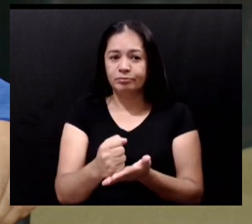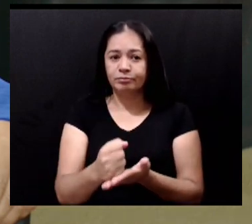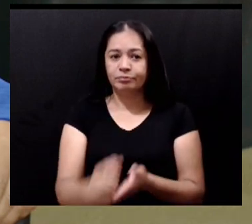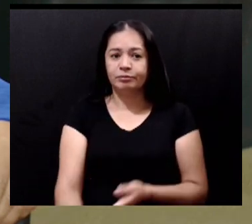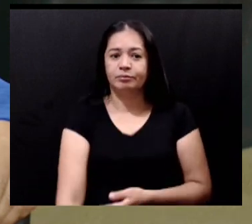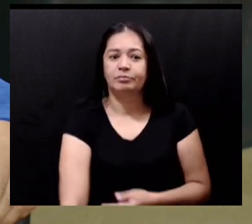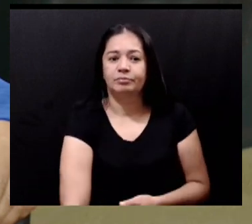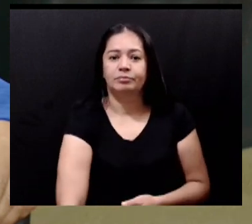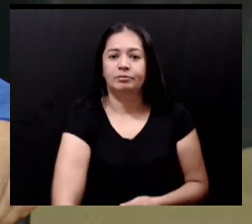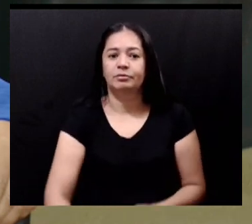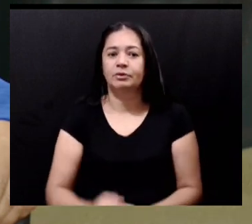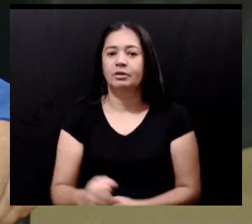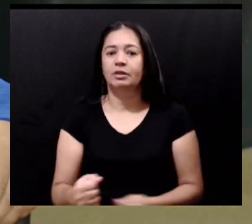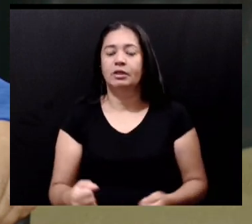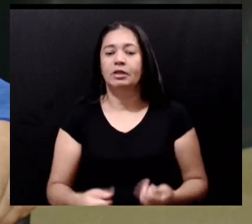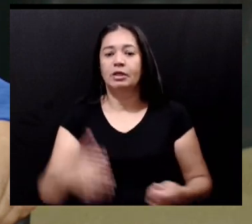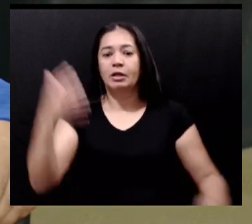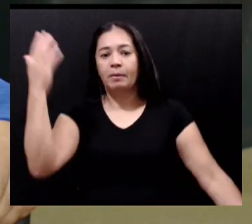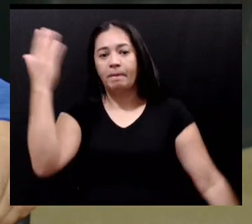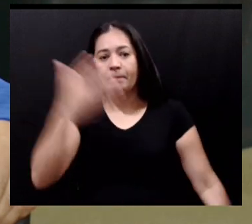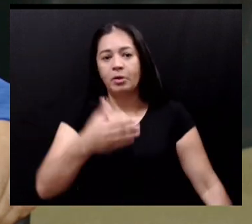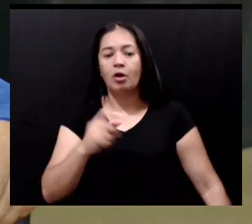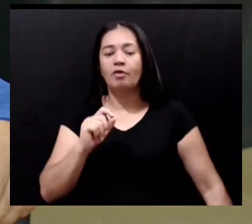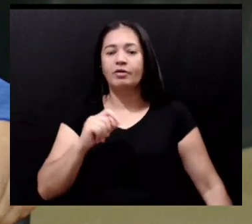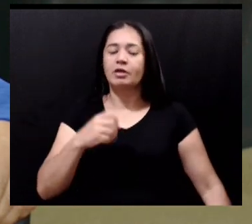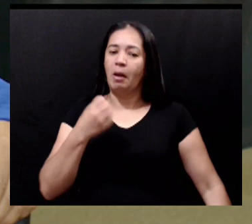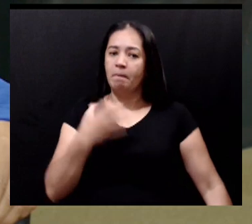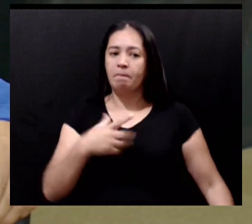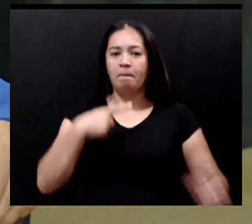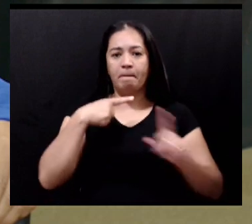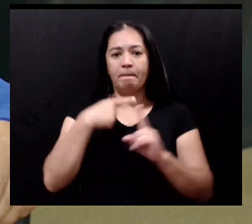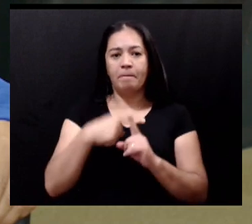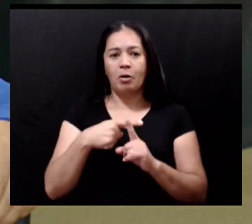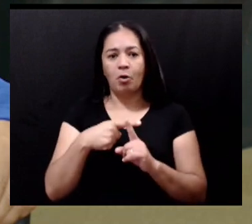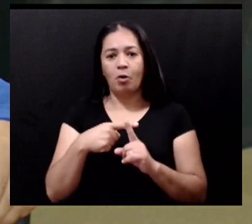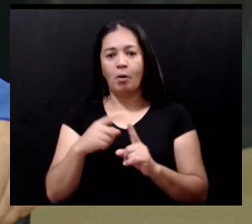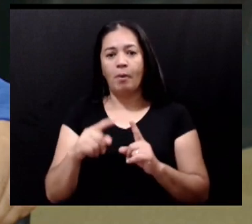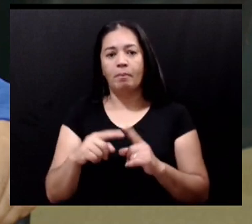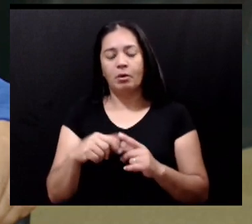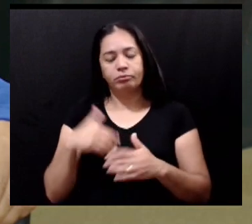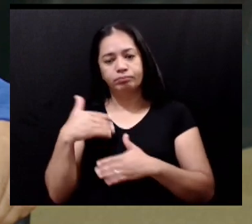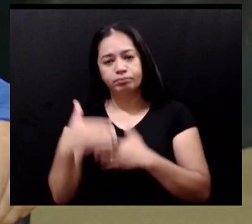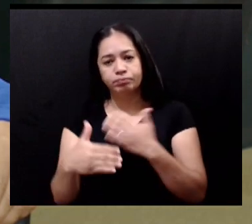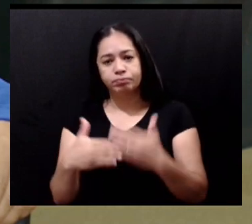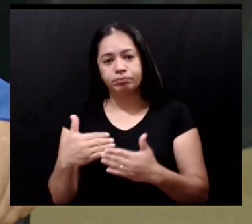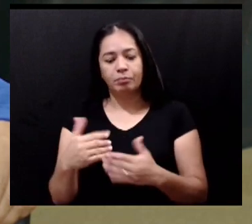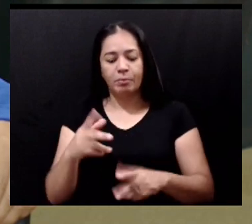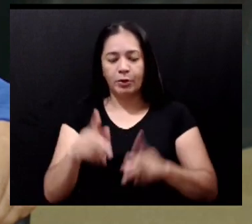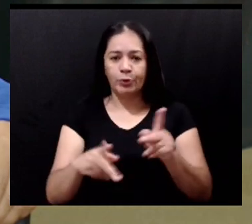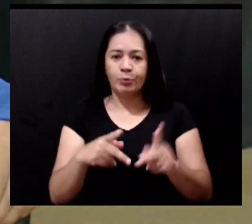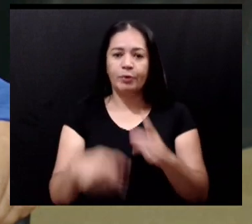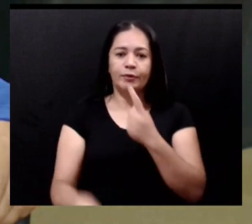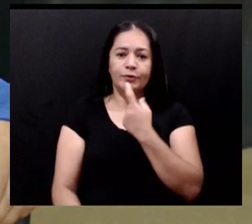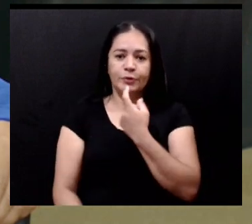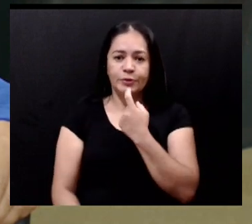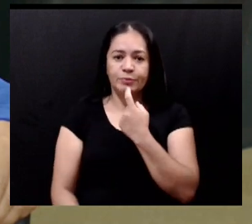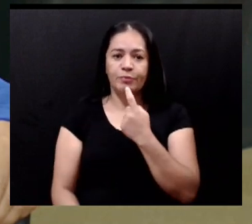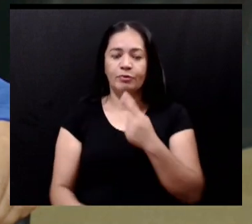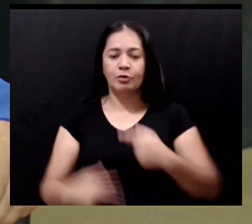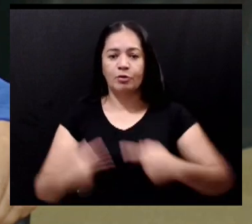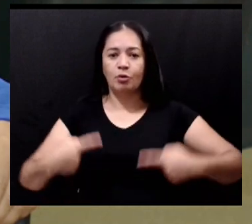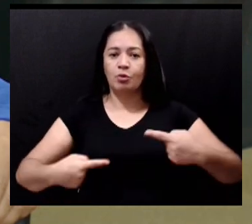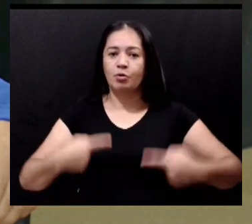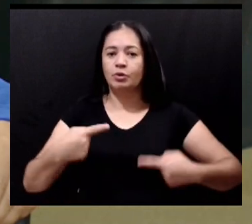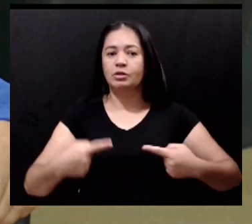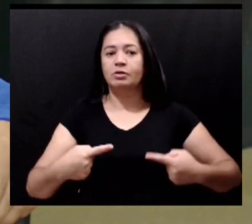impacto positivo da medida a médio e longo prazo para a população campineira. O debate conta com a presença